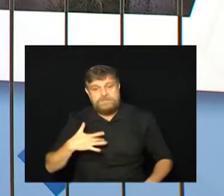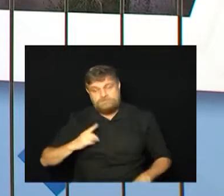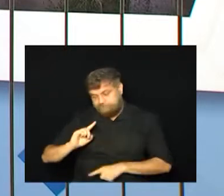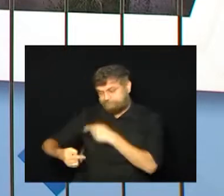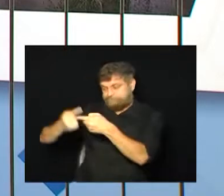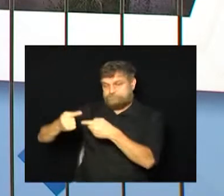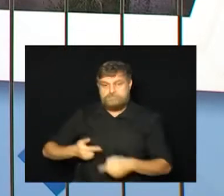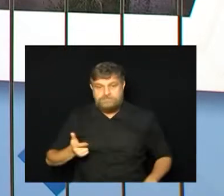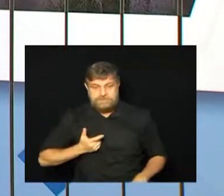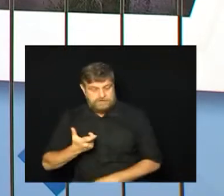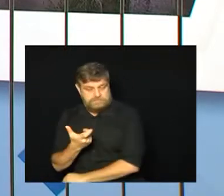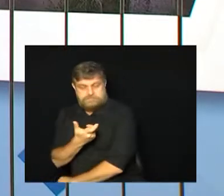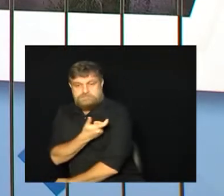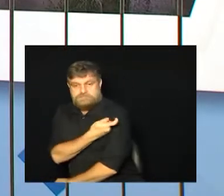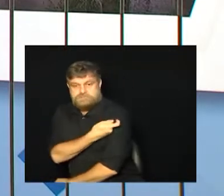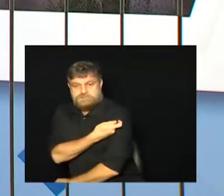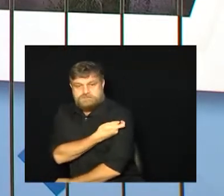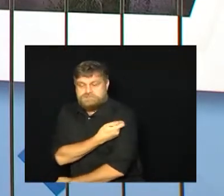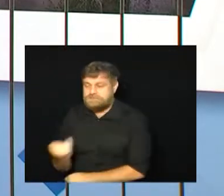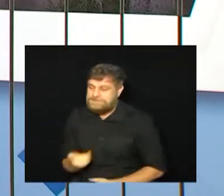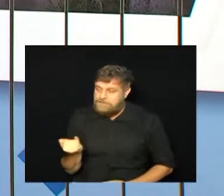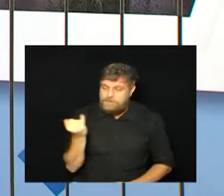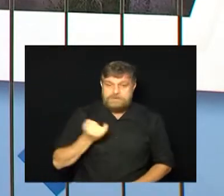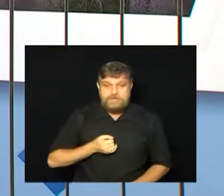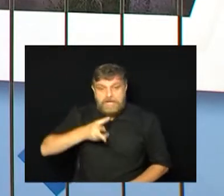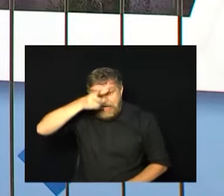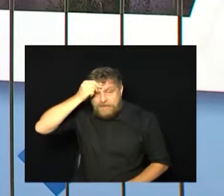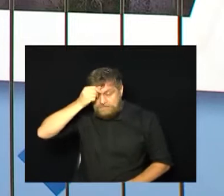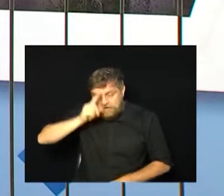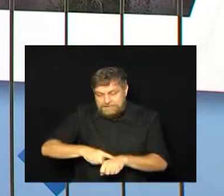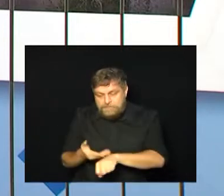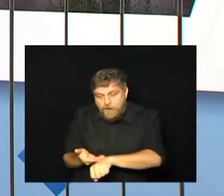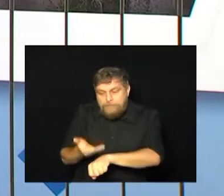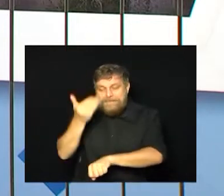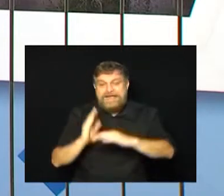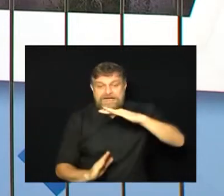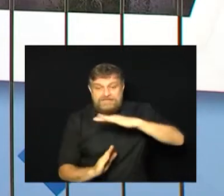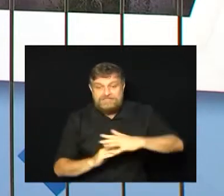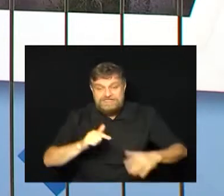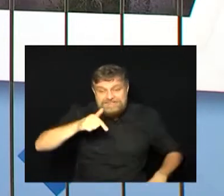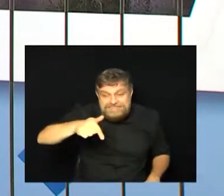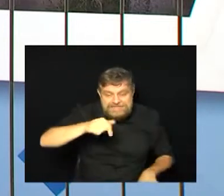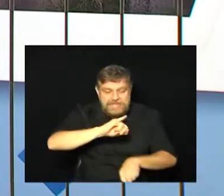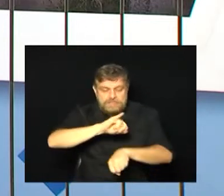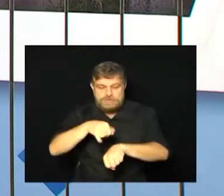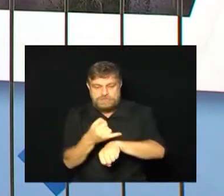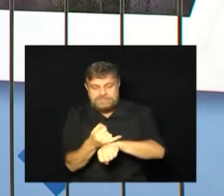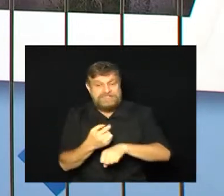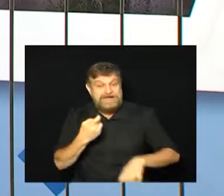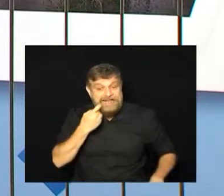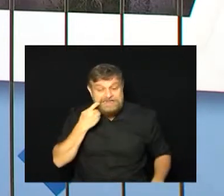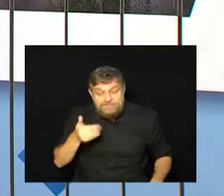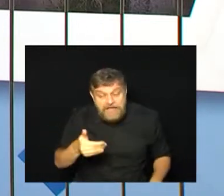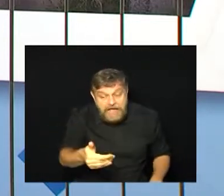Então, bora se vacinar, gente. Olha só, a Prefeitura prorrogou até o dia 7 de janeiro,